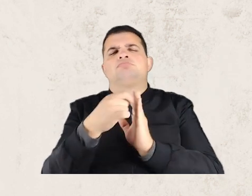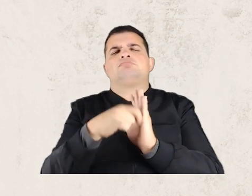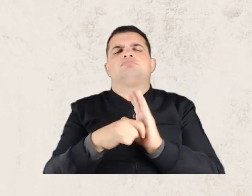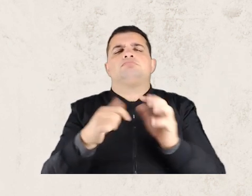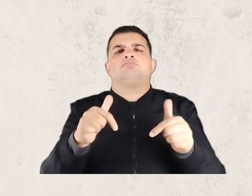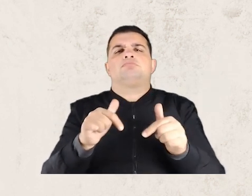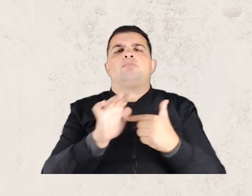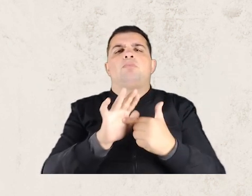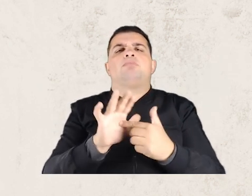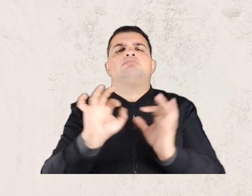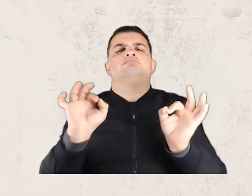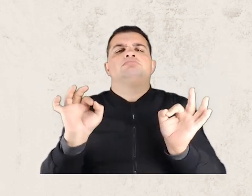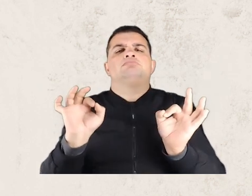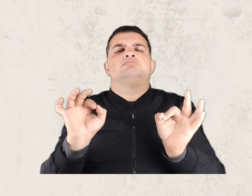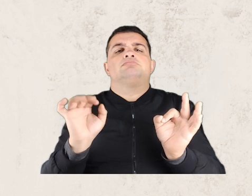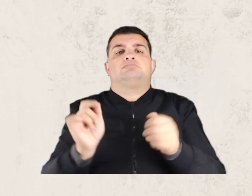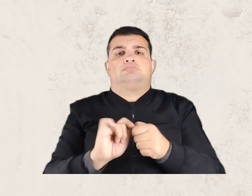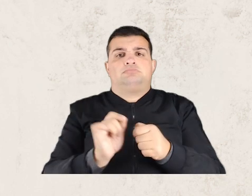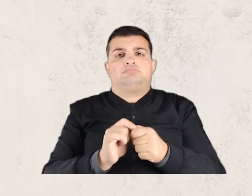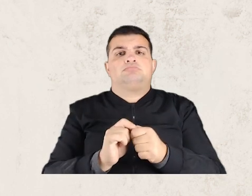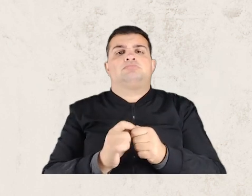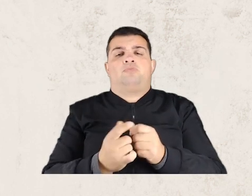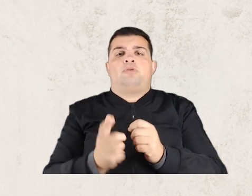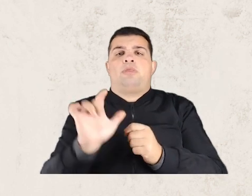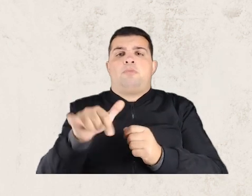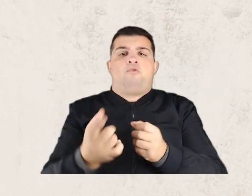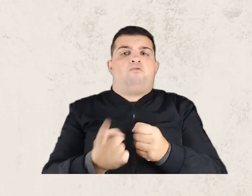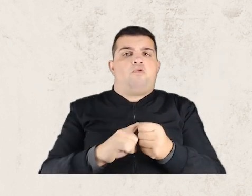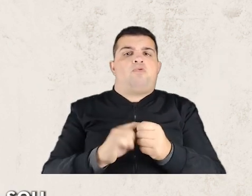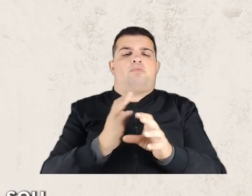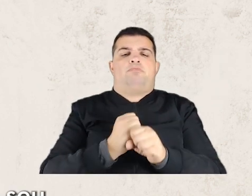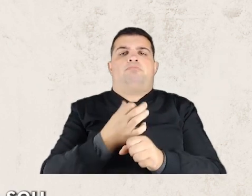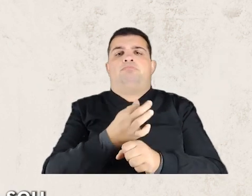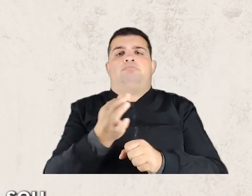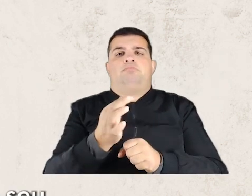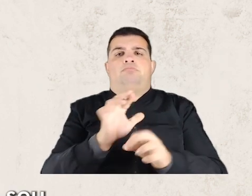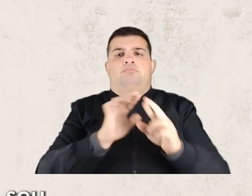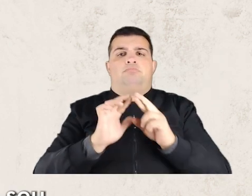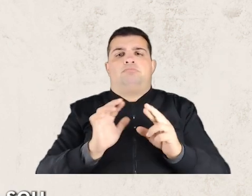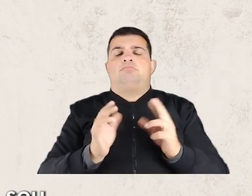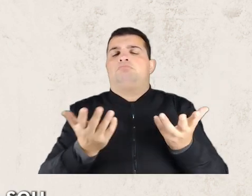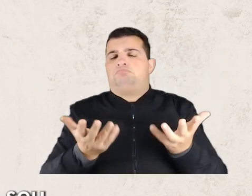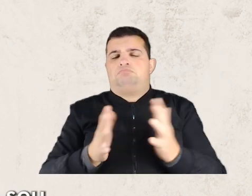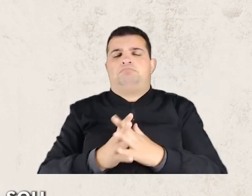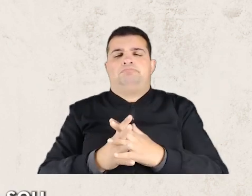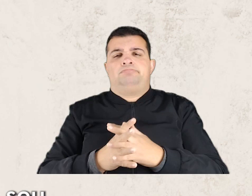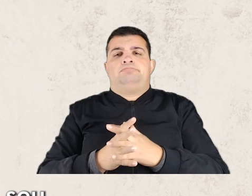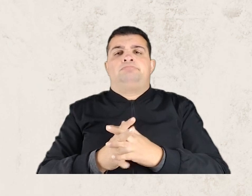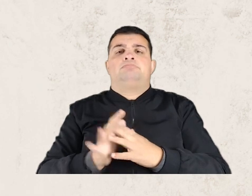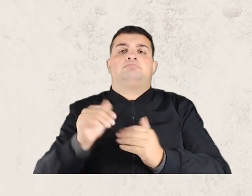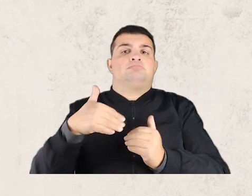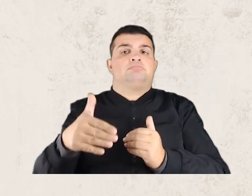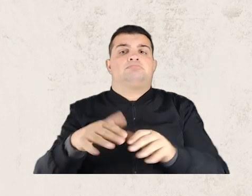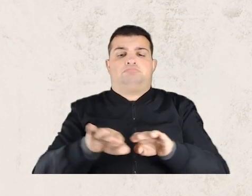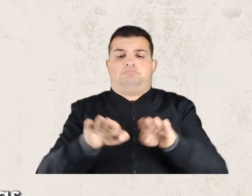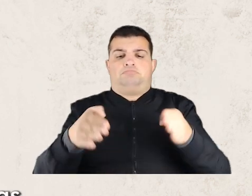você acha que tem uma prática distinta da clínica, do trabalho e da educação. Você pega esses 3 amigos e pergunta, por que você não inscreveu o seu